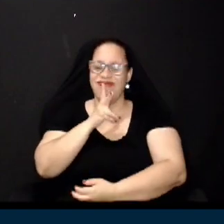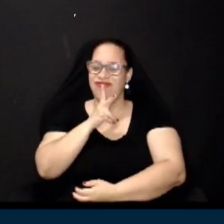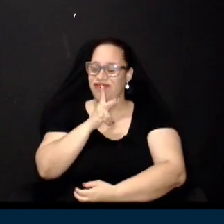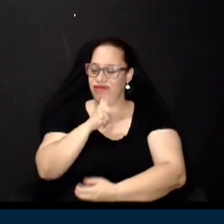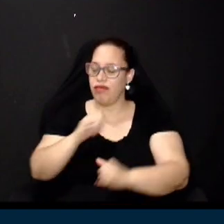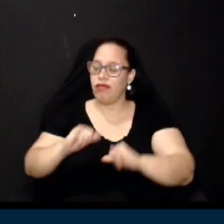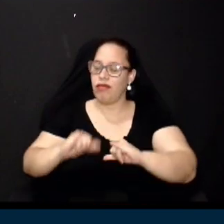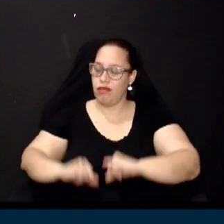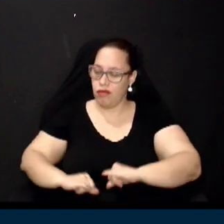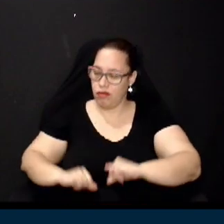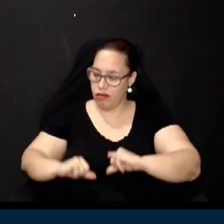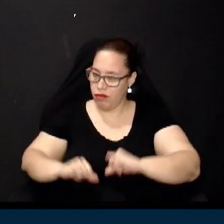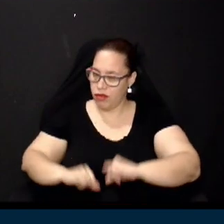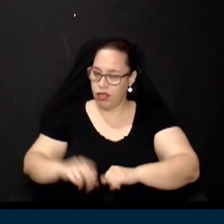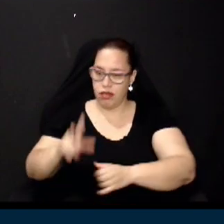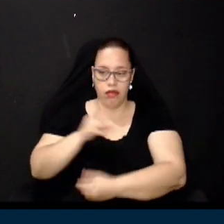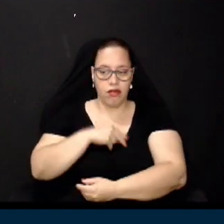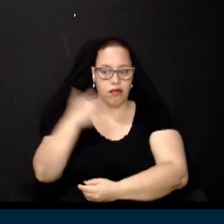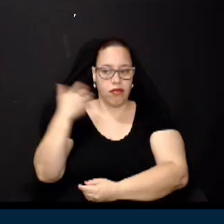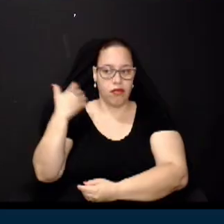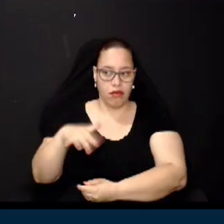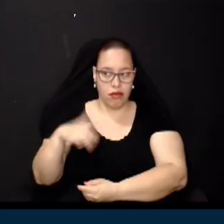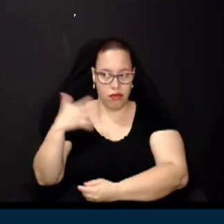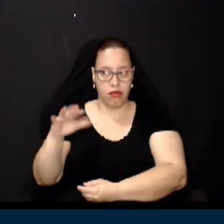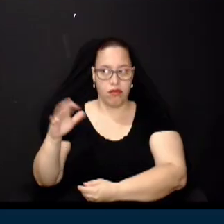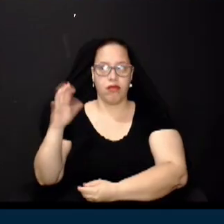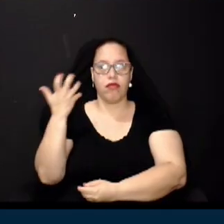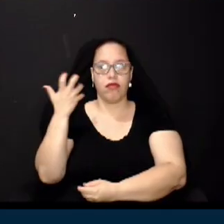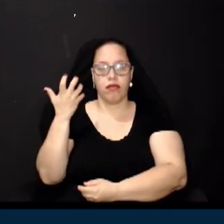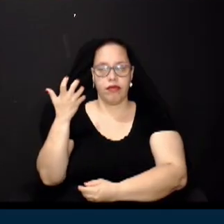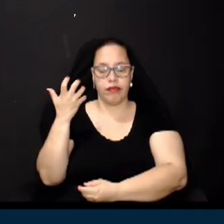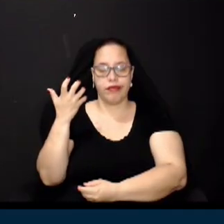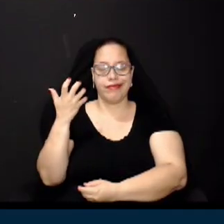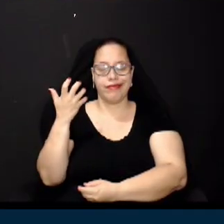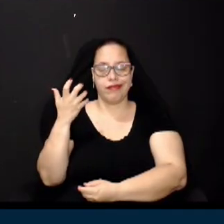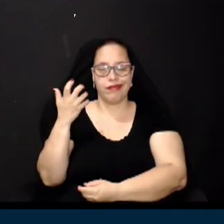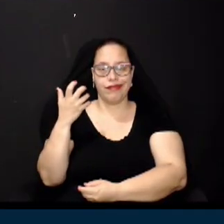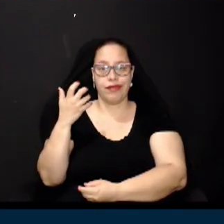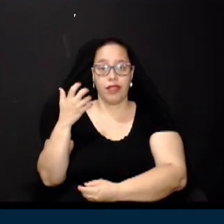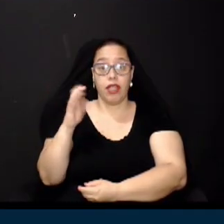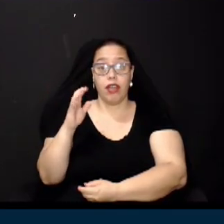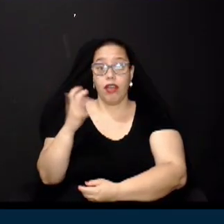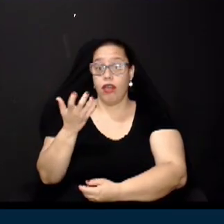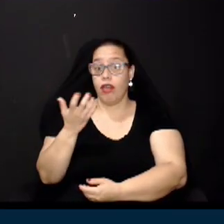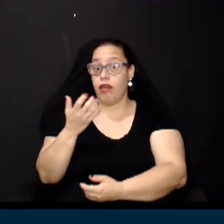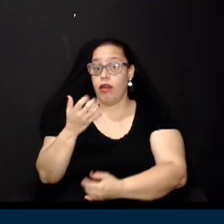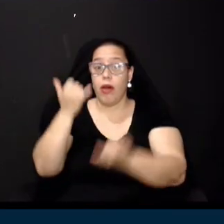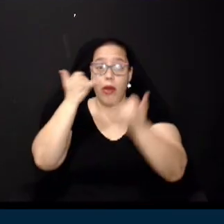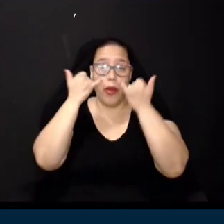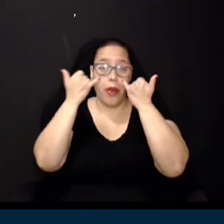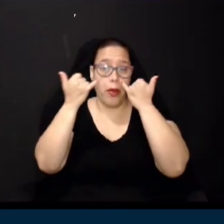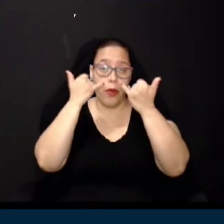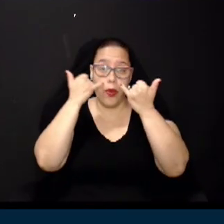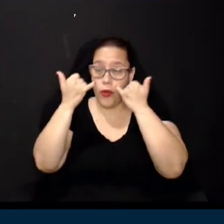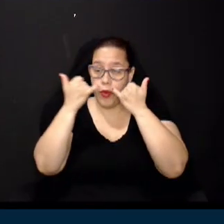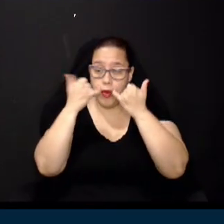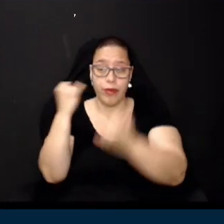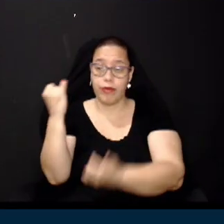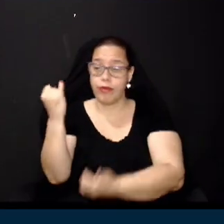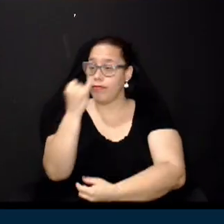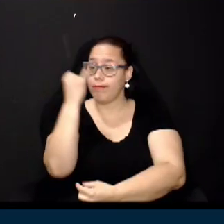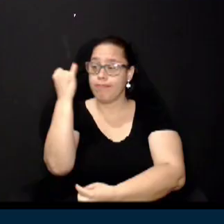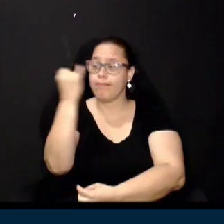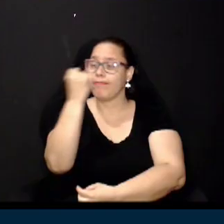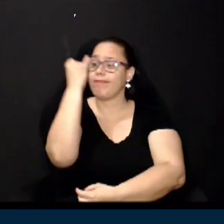né? É impressionante como que acontece essas coisas e que a gente deixa acontecer. E a informação é algo que é importantíssimo, porque a